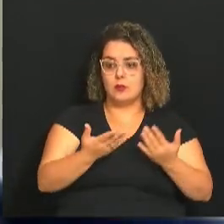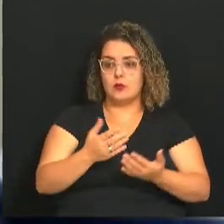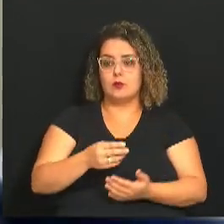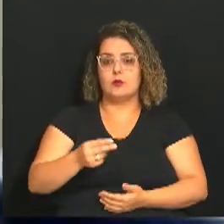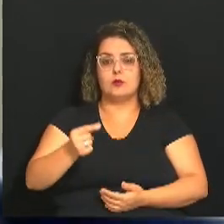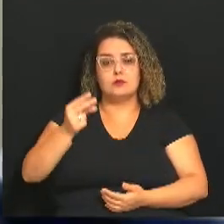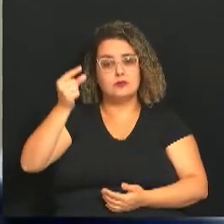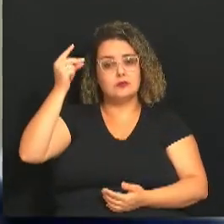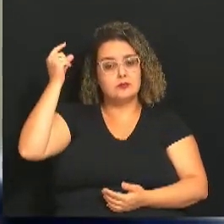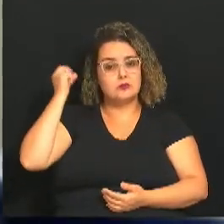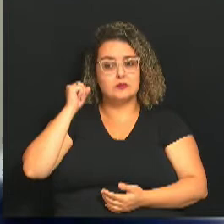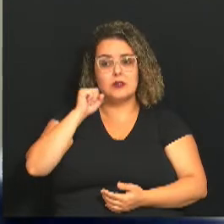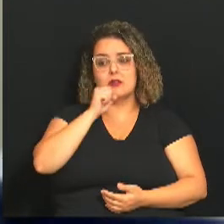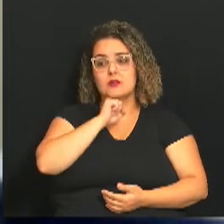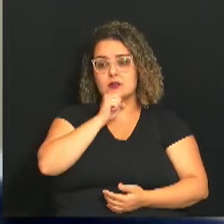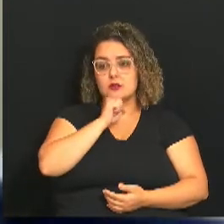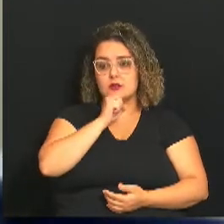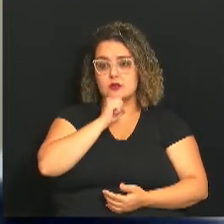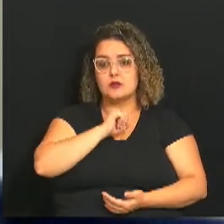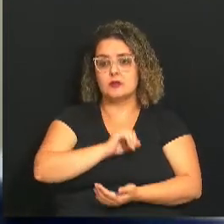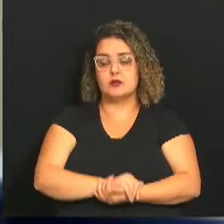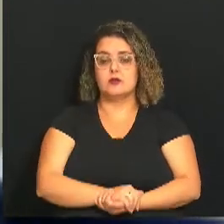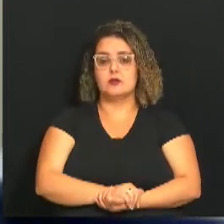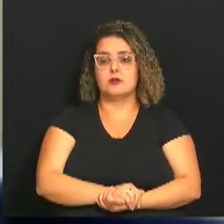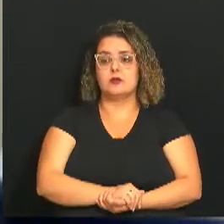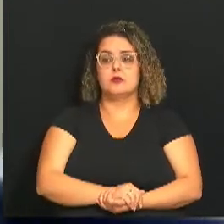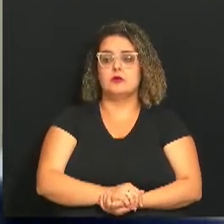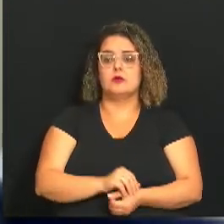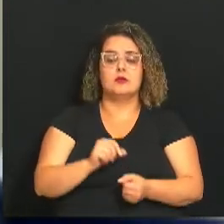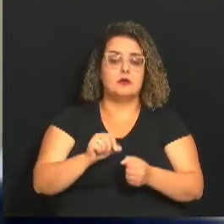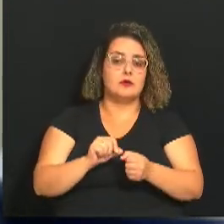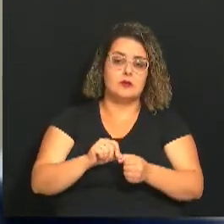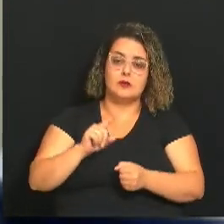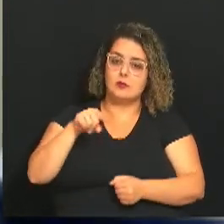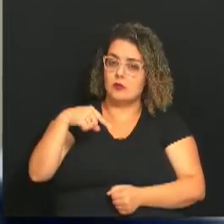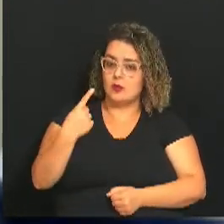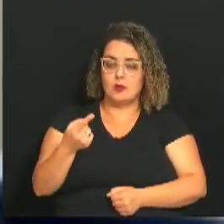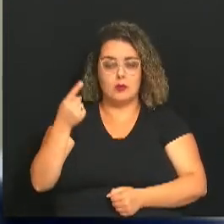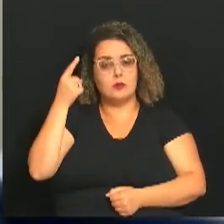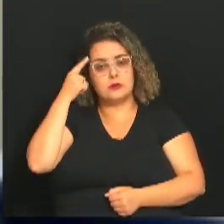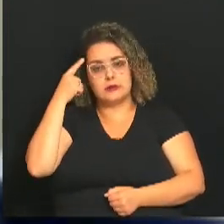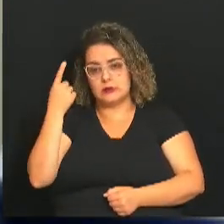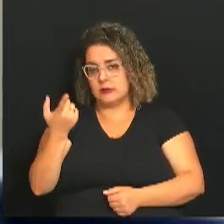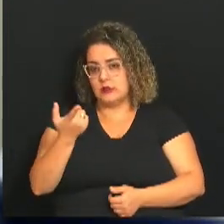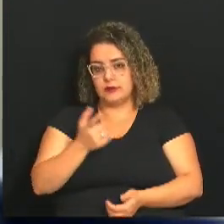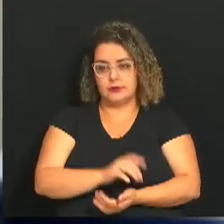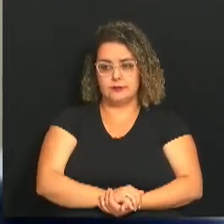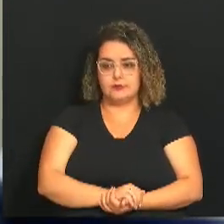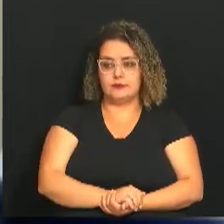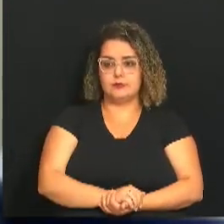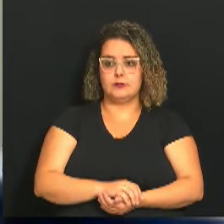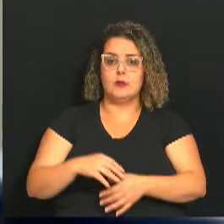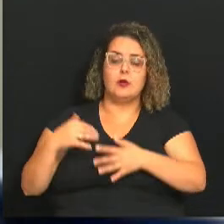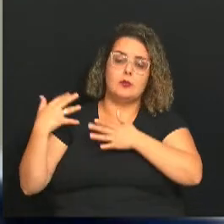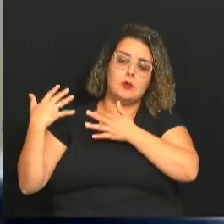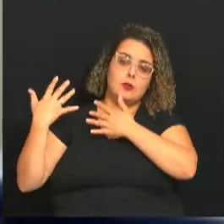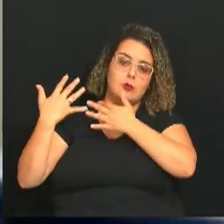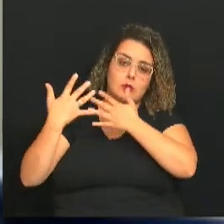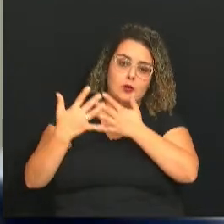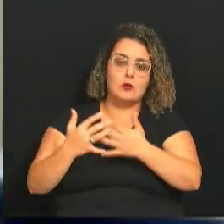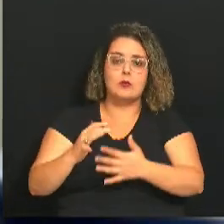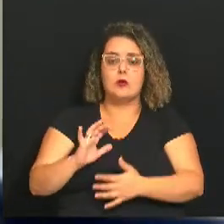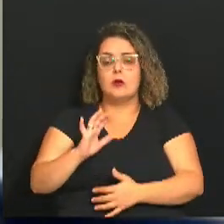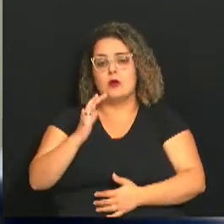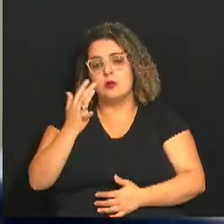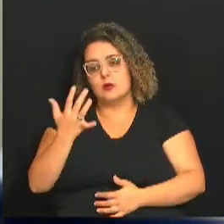antigos, né, que eles eram feitos com uma outra concepção. Você tem, ao longo dos anos que vai passando, né,